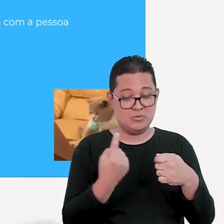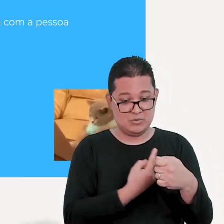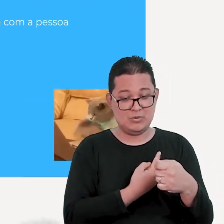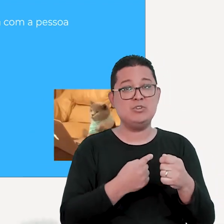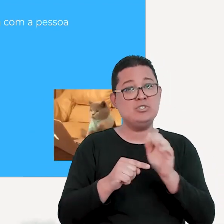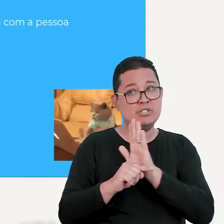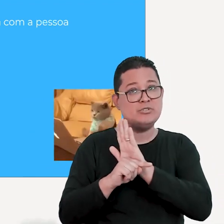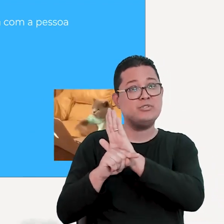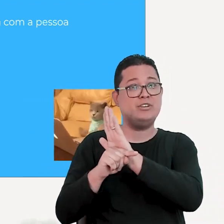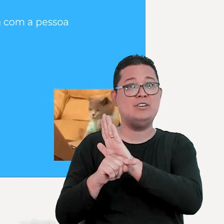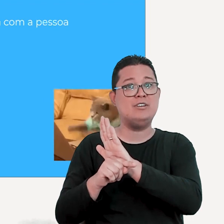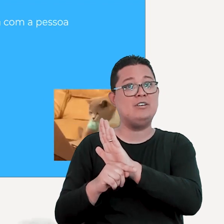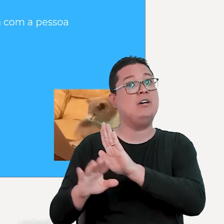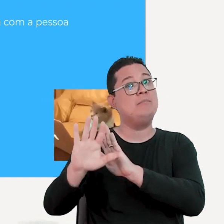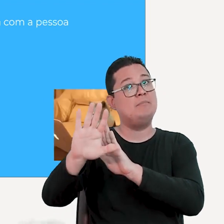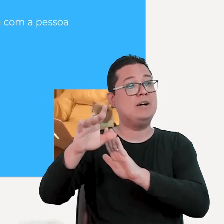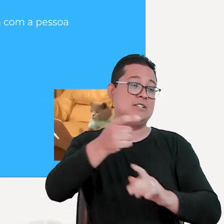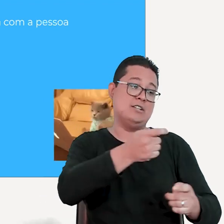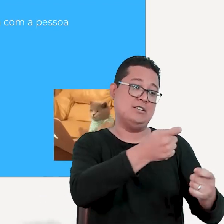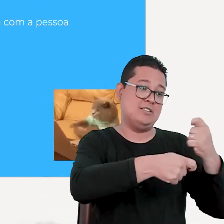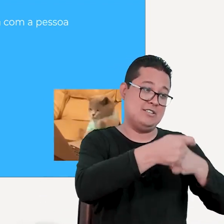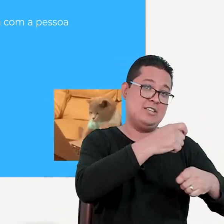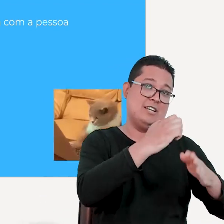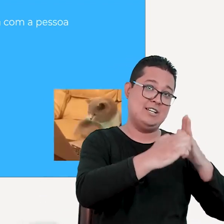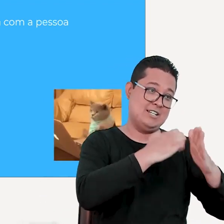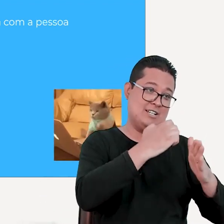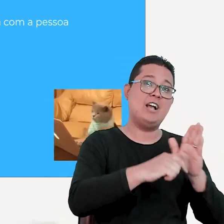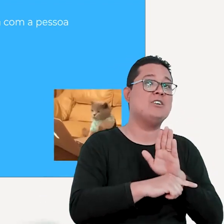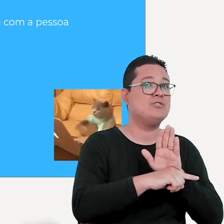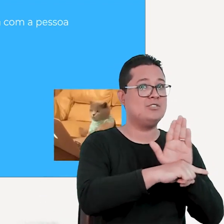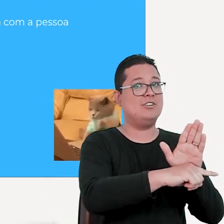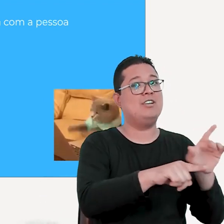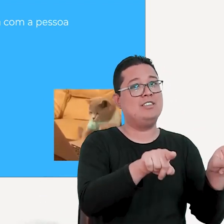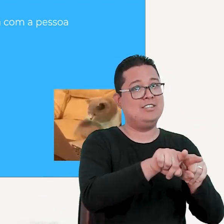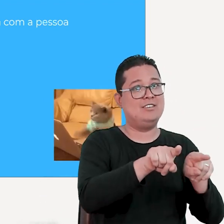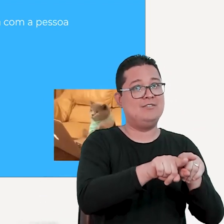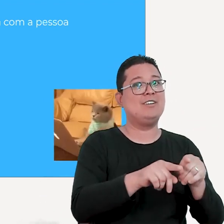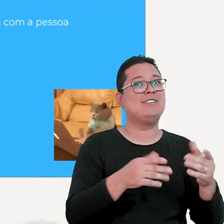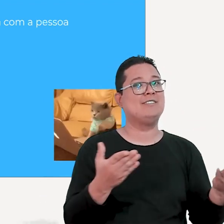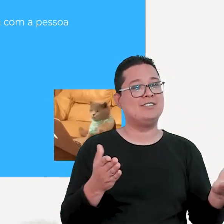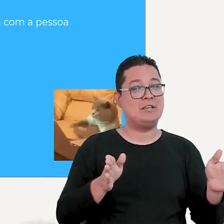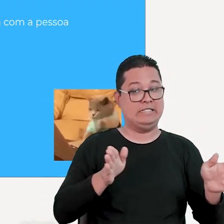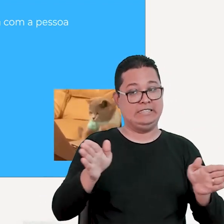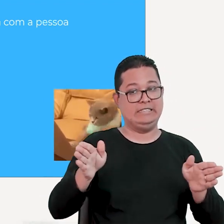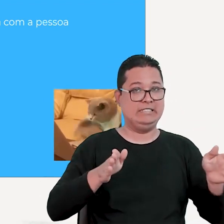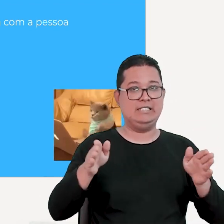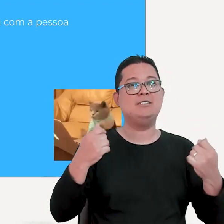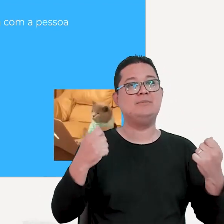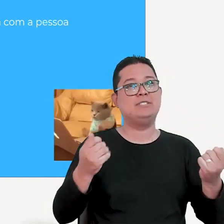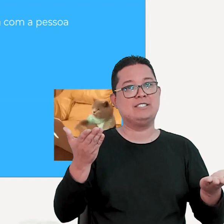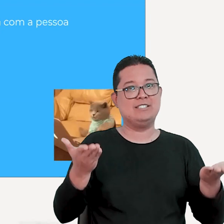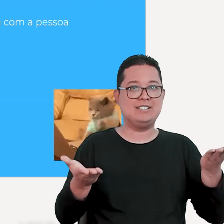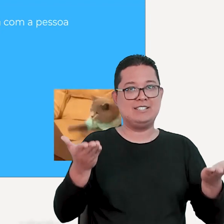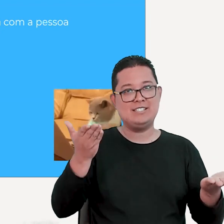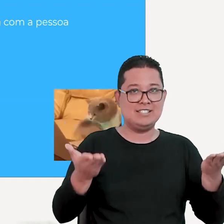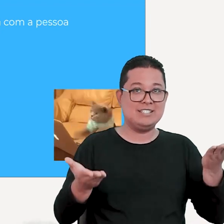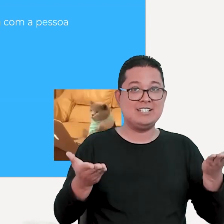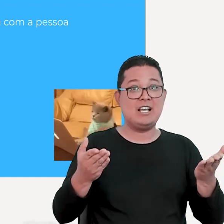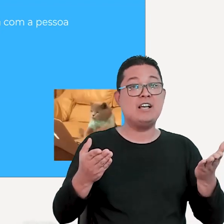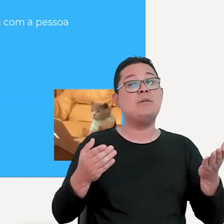de negócio. Então, a gente tem que equilibrar os pratinhos, atender as pessoas usuárias e atender a empresa também. É a gente que faz